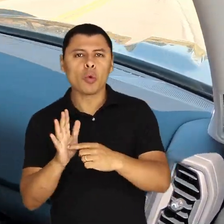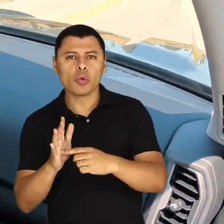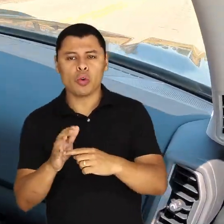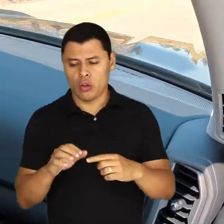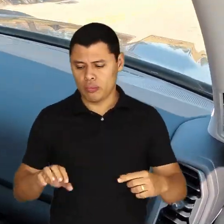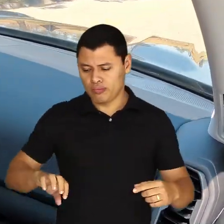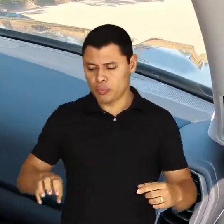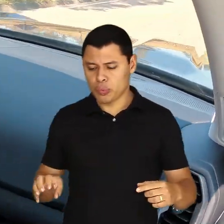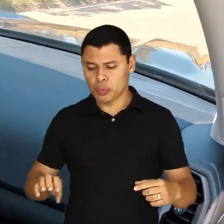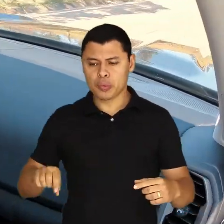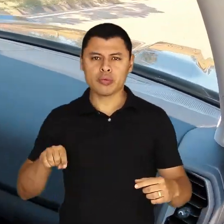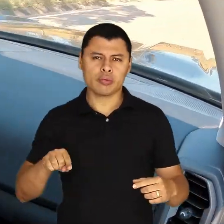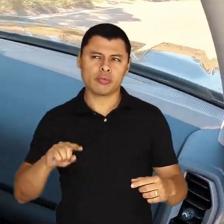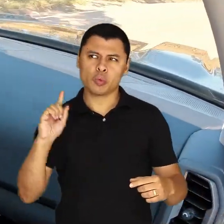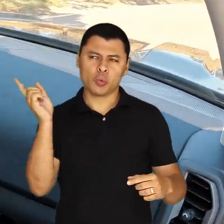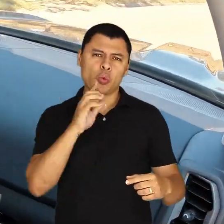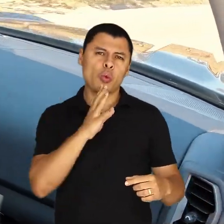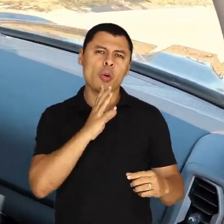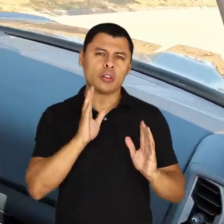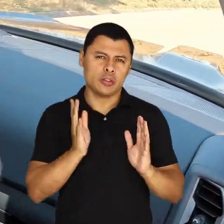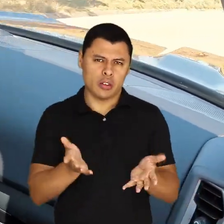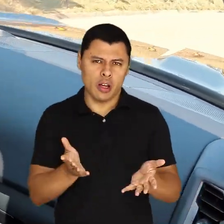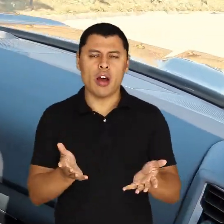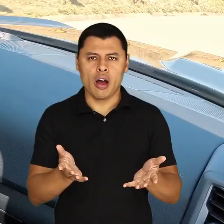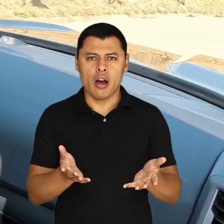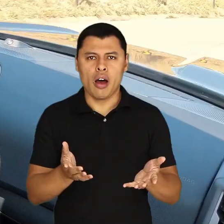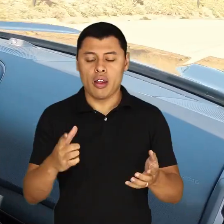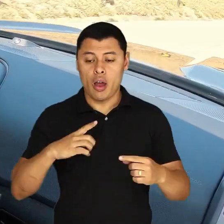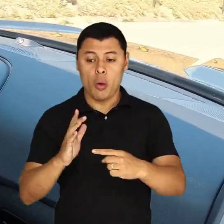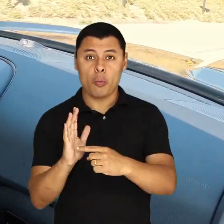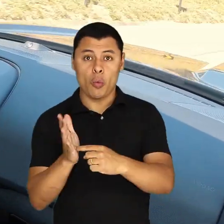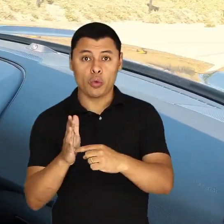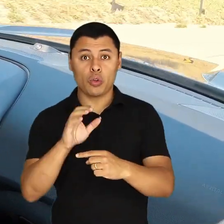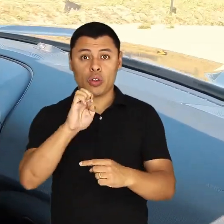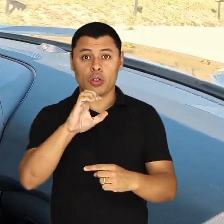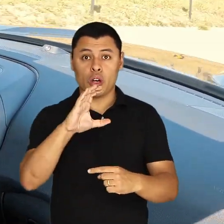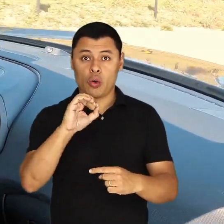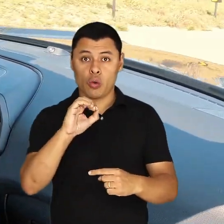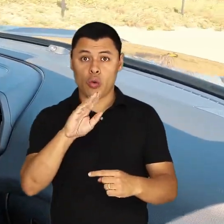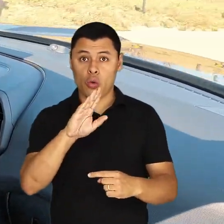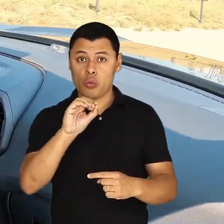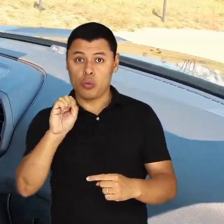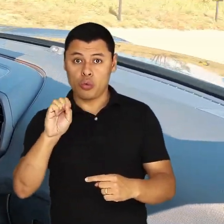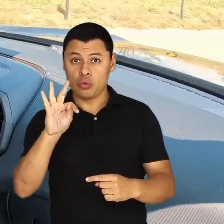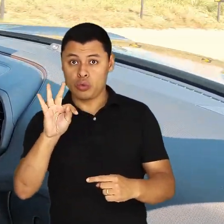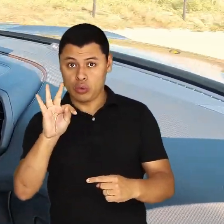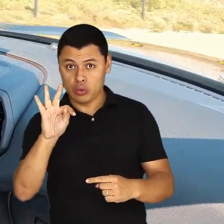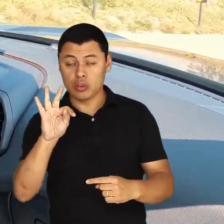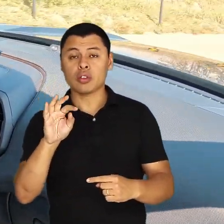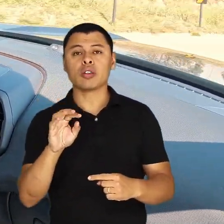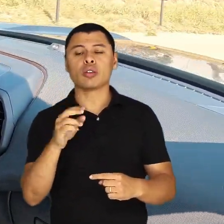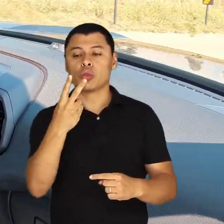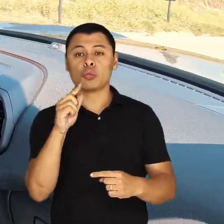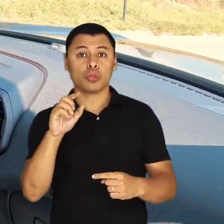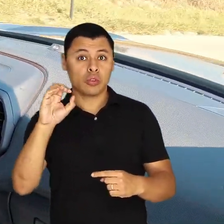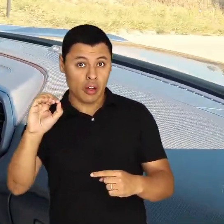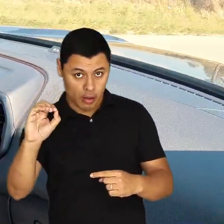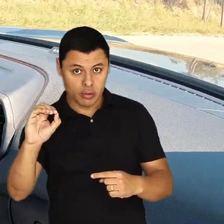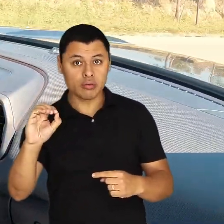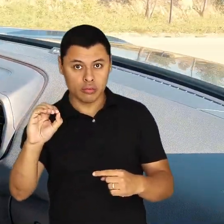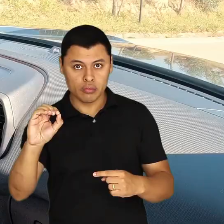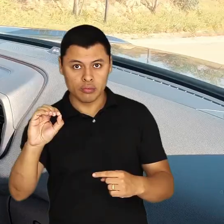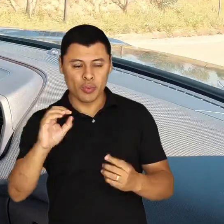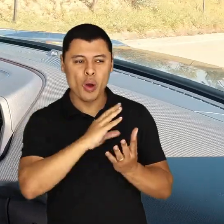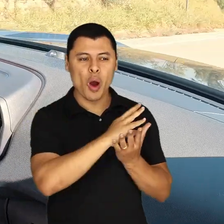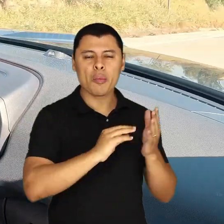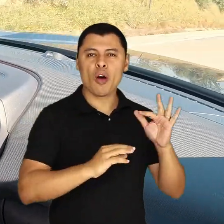essa combinação de motor e câmbio já é bem conhecido na indústria. Então a gente tem aqui um motor EcoBoost 2.0, né, uma evolução daquele